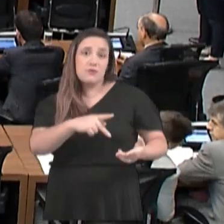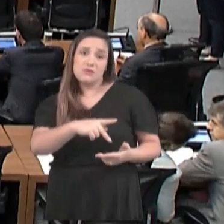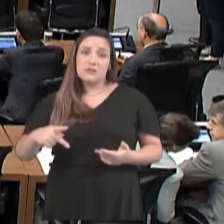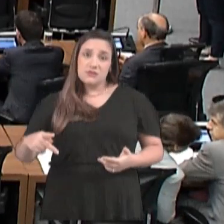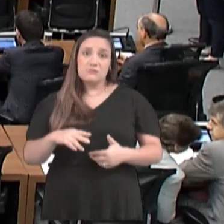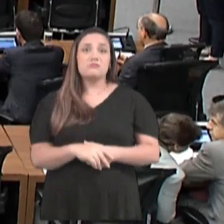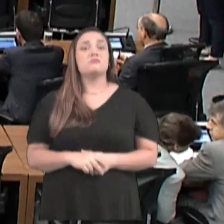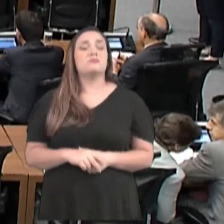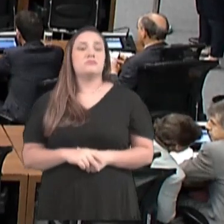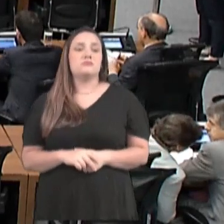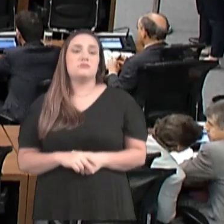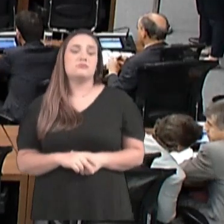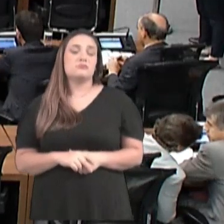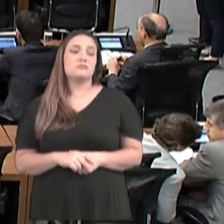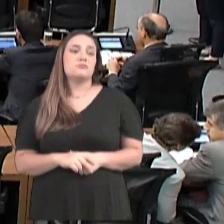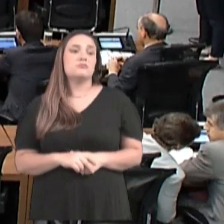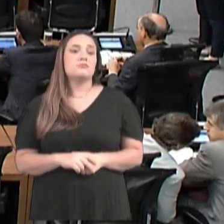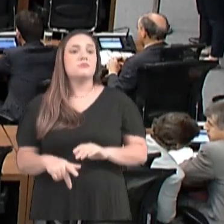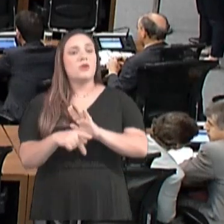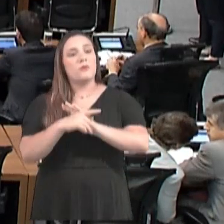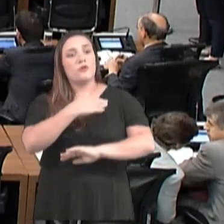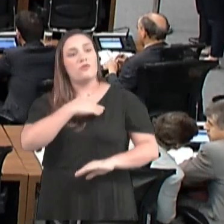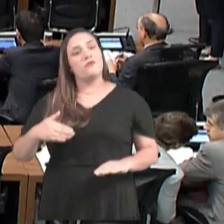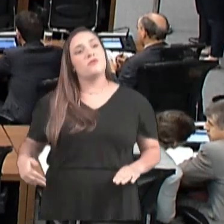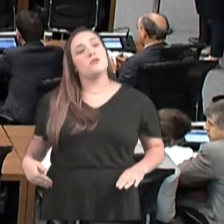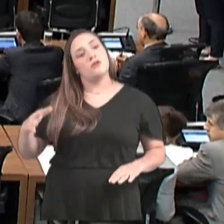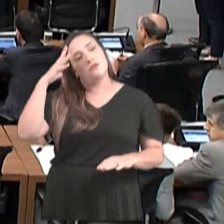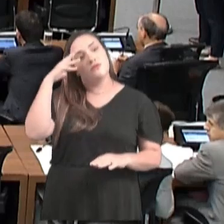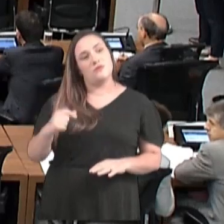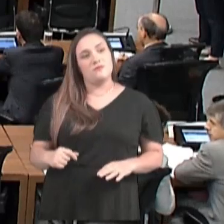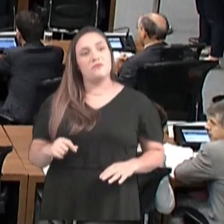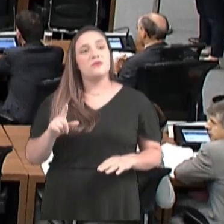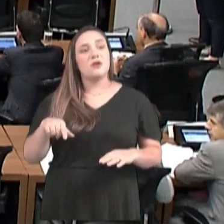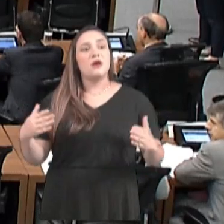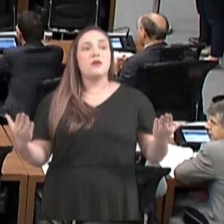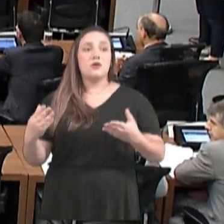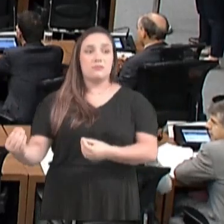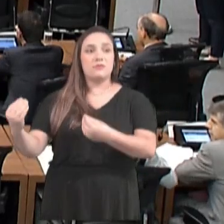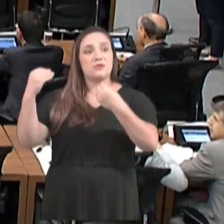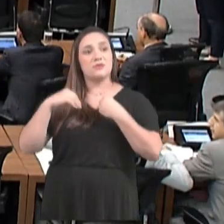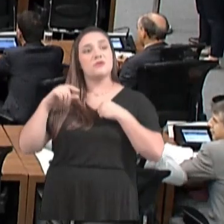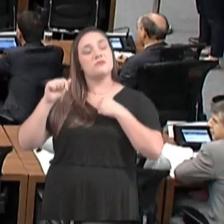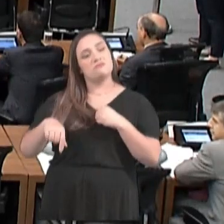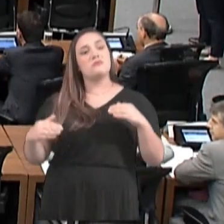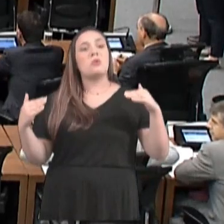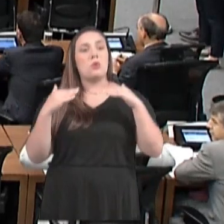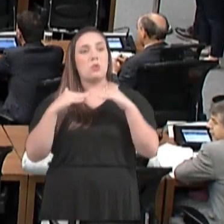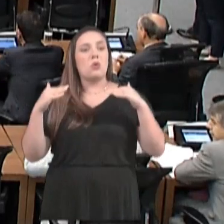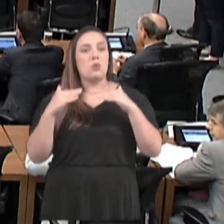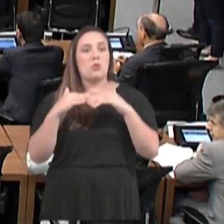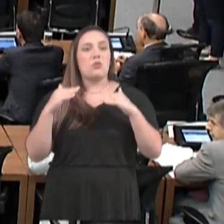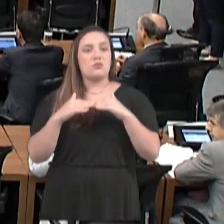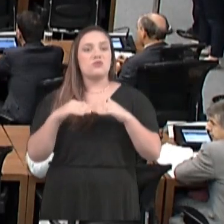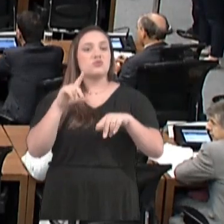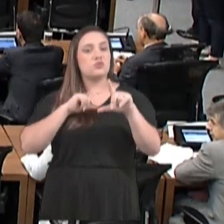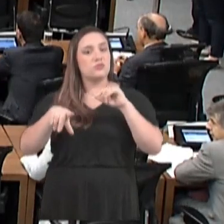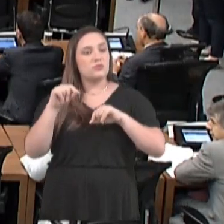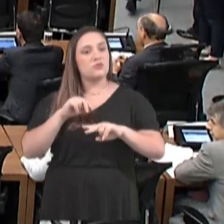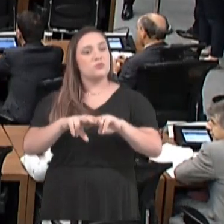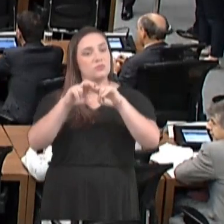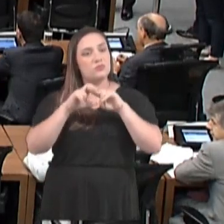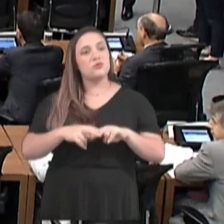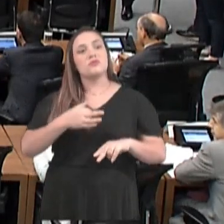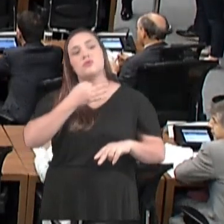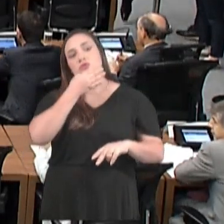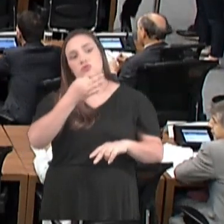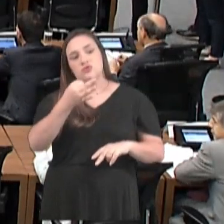reconduzido pela determinação do nosso governador Eduardo Riedel, que manda para essa casa, que convalida essa decisão. Sugiro